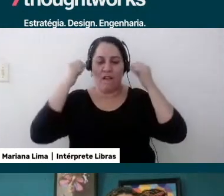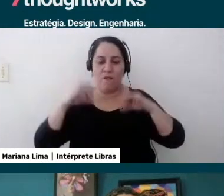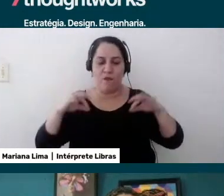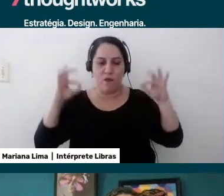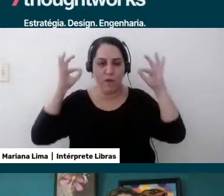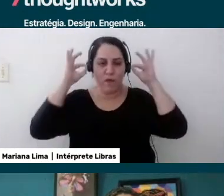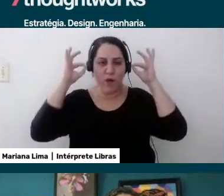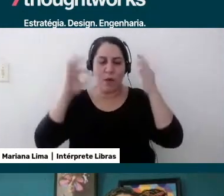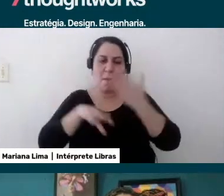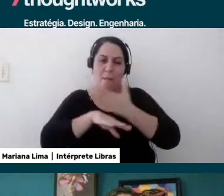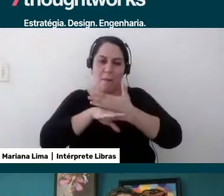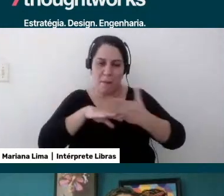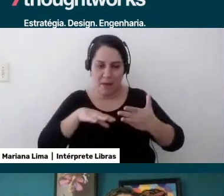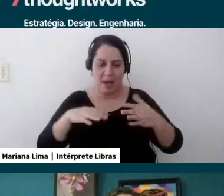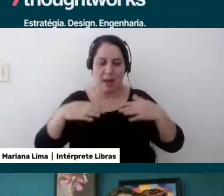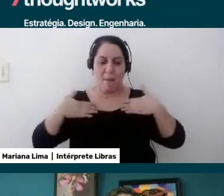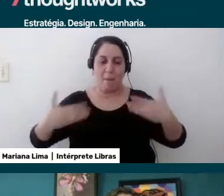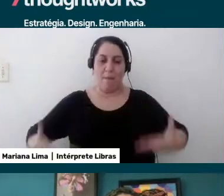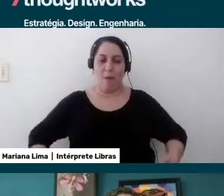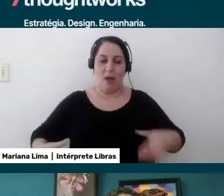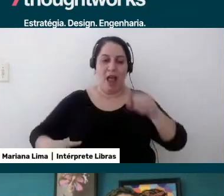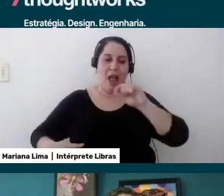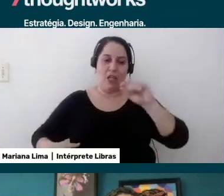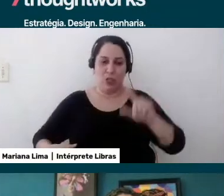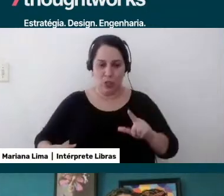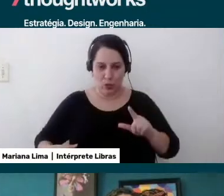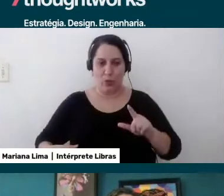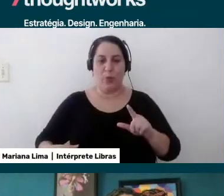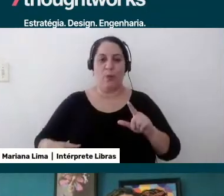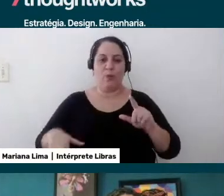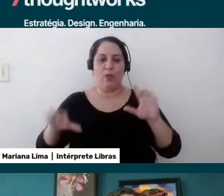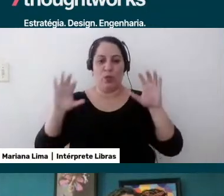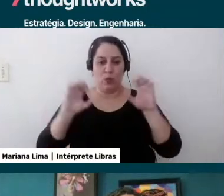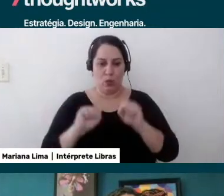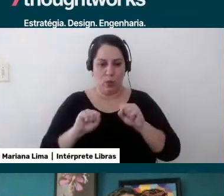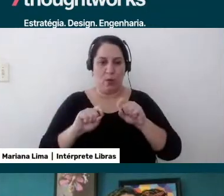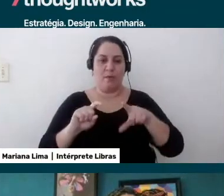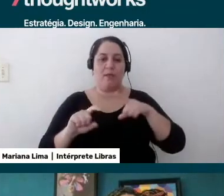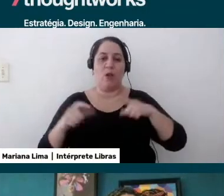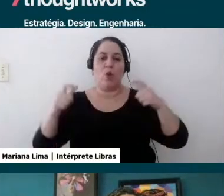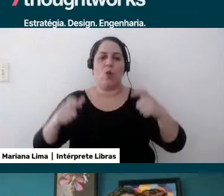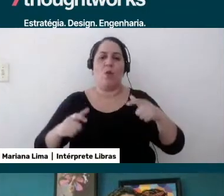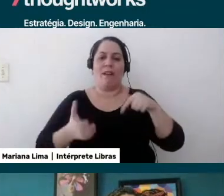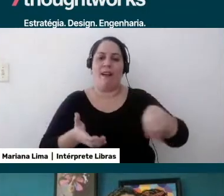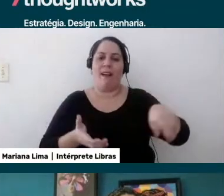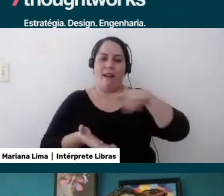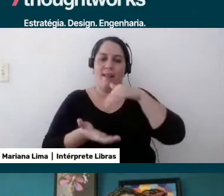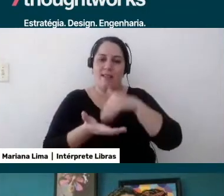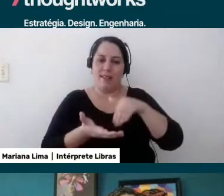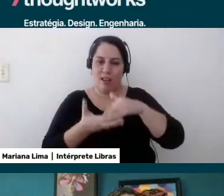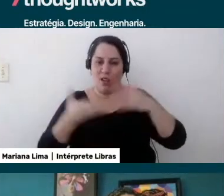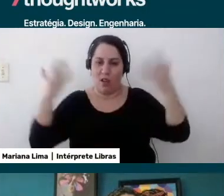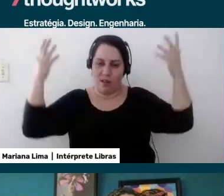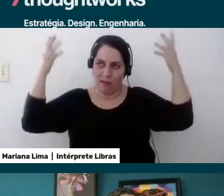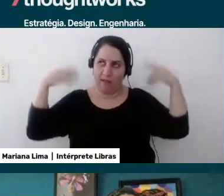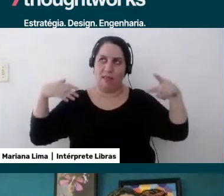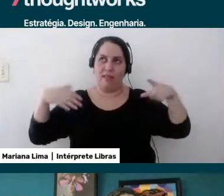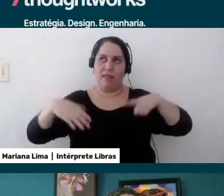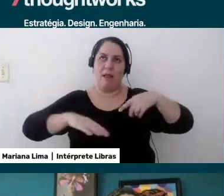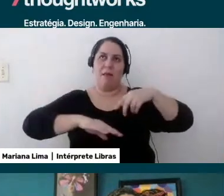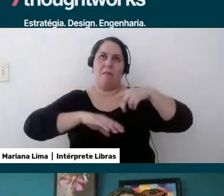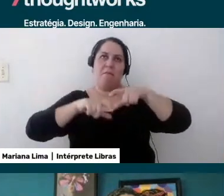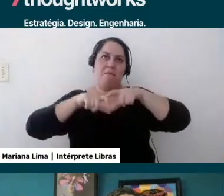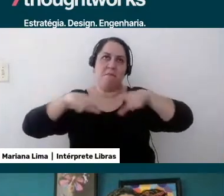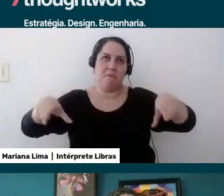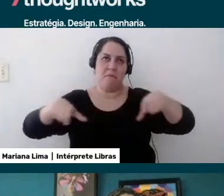e uma camiseta azul marinho também, da Programaria, e estou no escritório, então atrás de mim tem uma mesa de madeira, estantes pretas, enfim, um